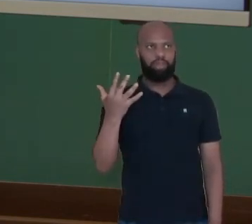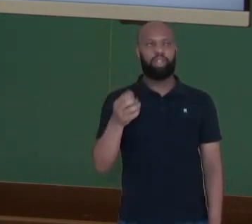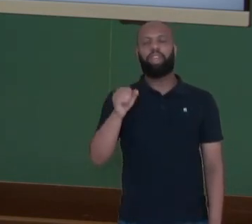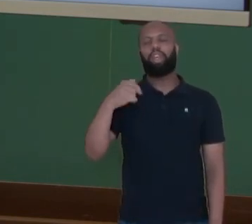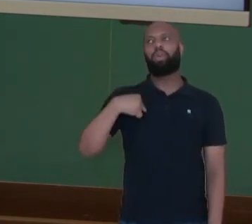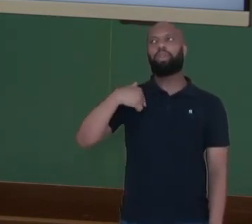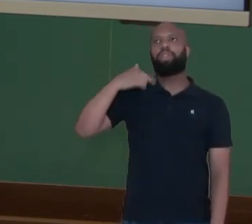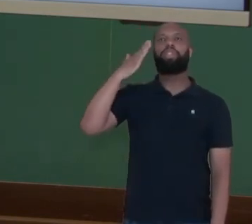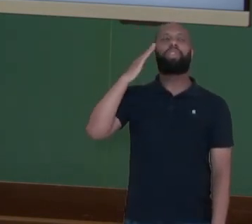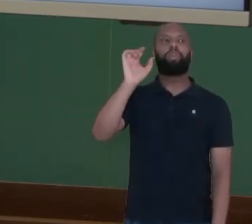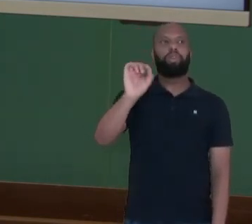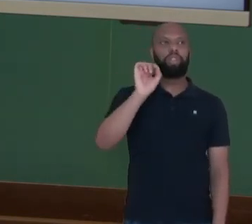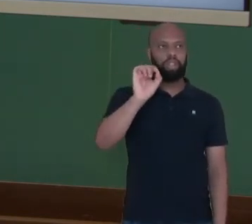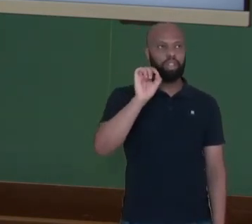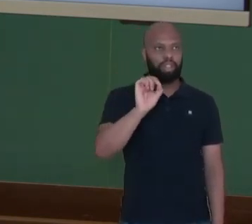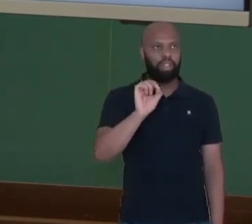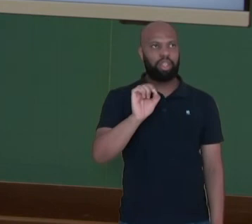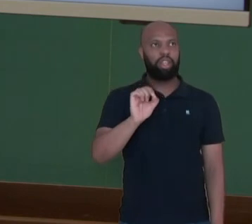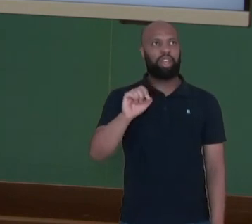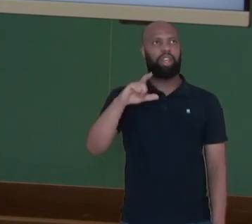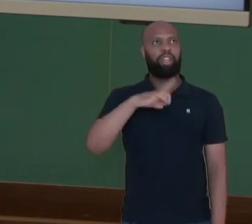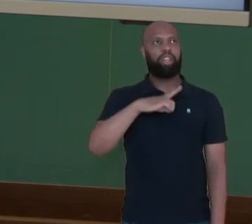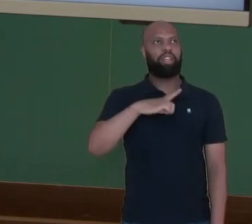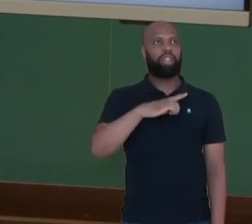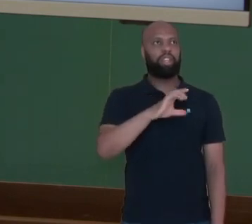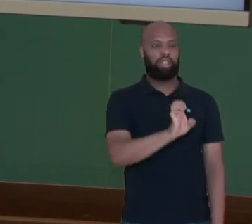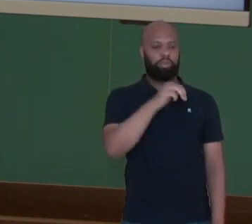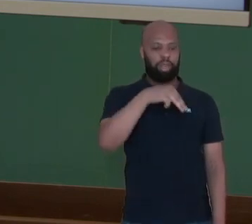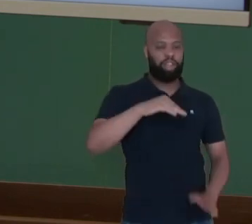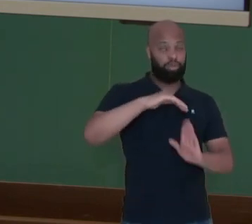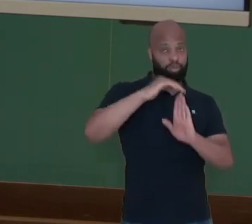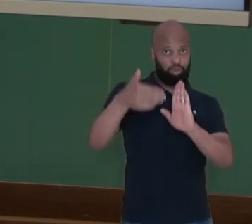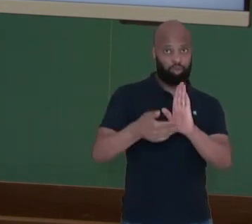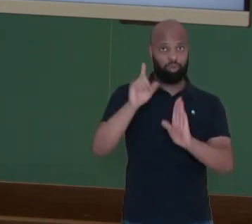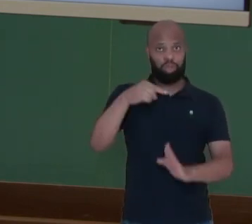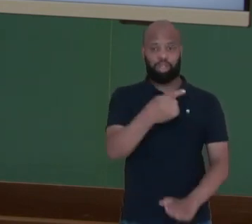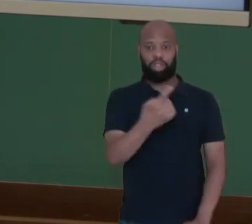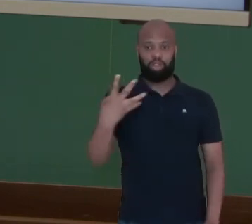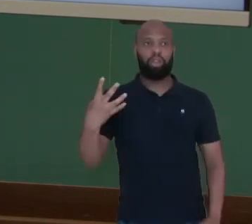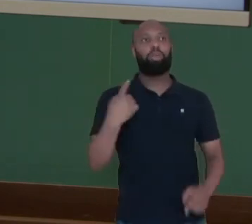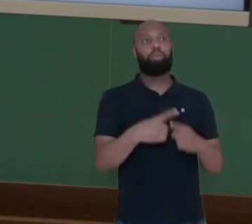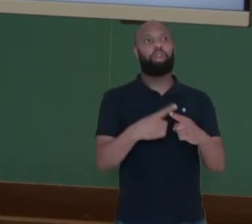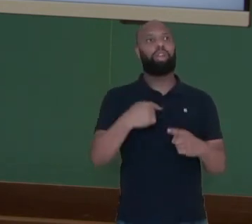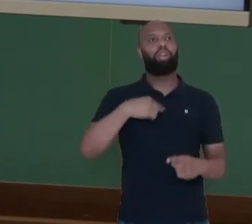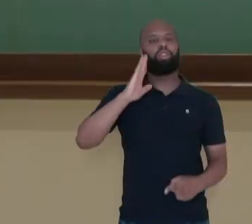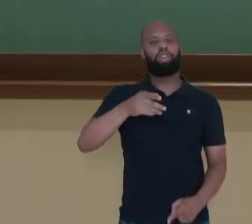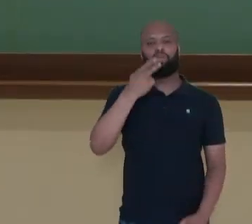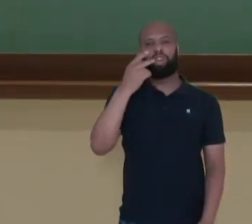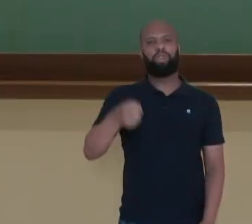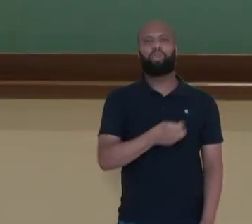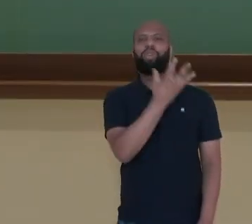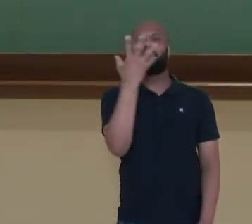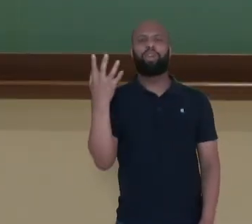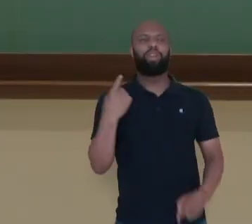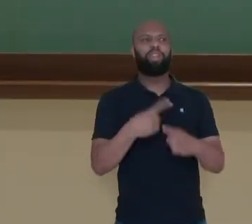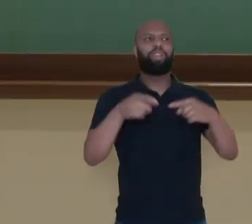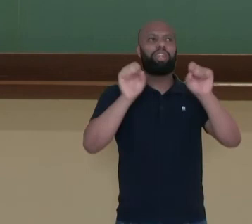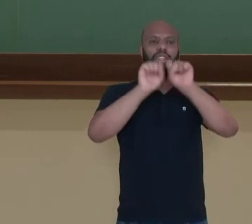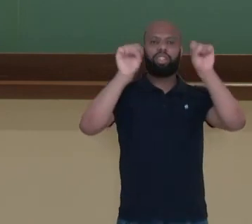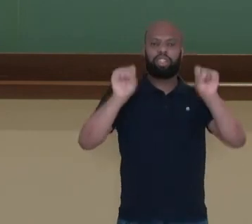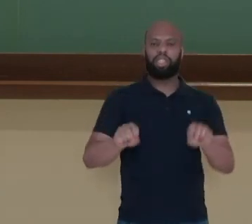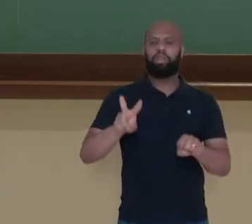sei o seguinte, que a energia mecânica de todo o sistema é 14. Porque eu já falei quantas vezes isso aqui? Porque o sistema ele